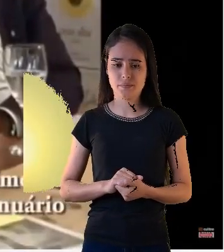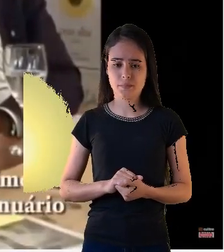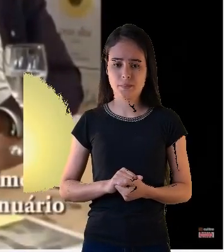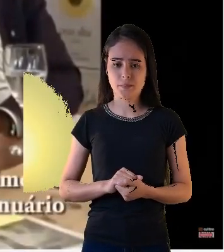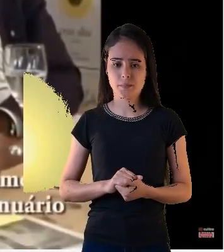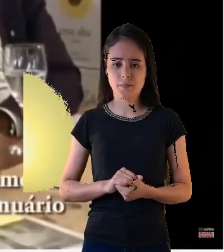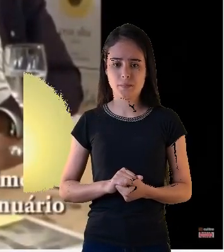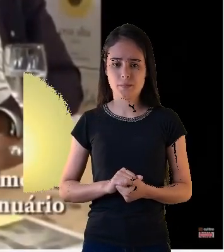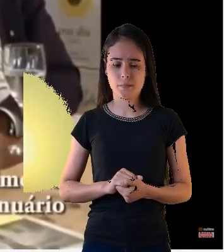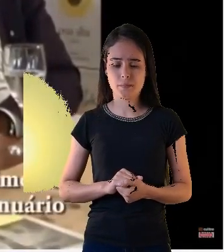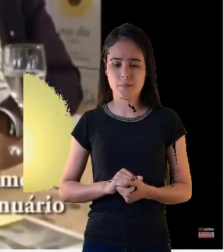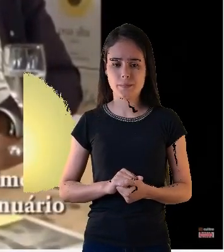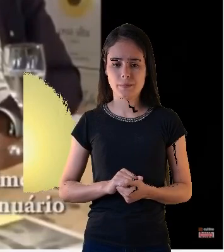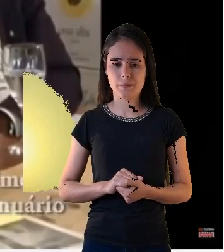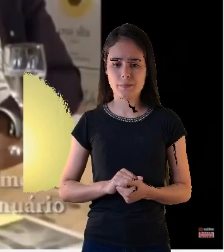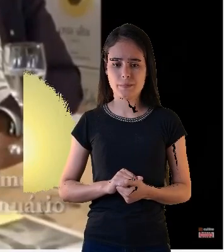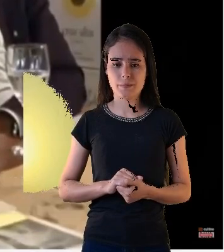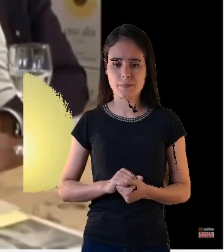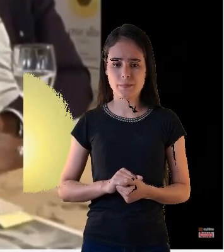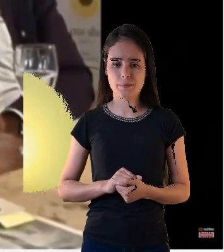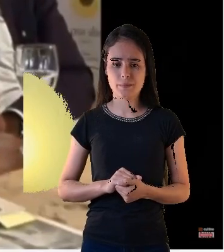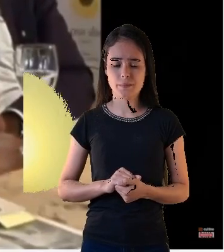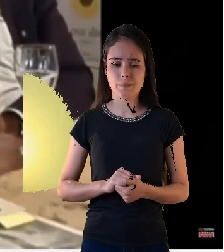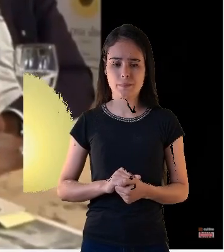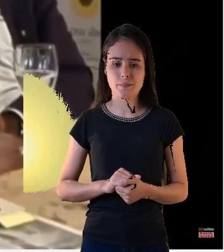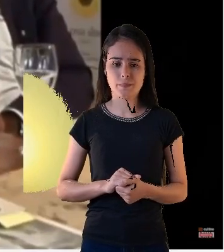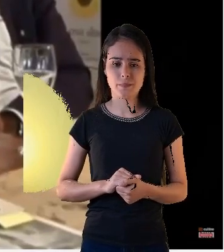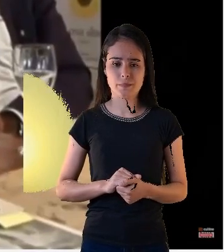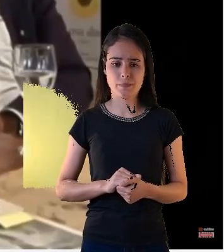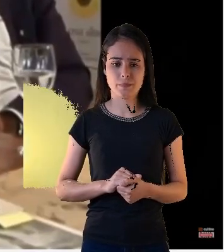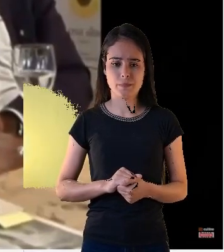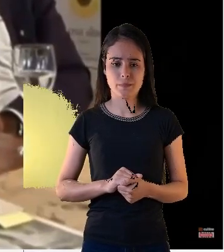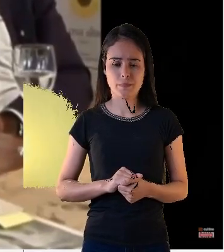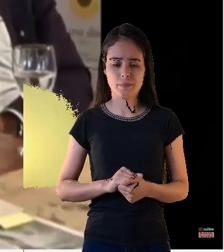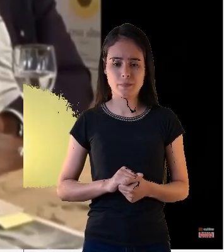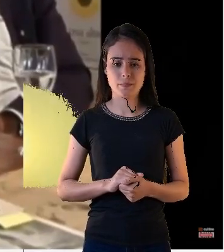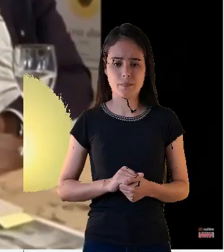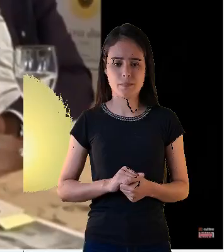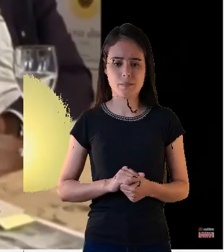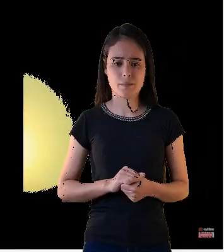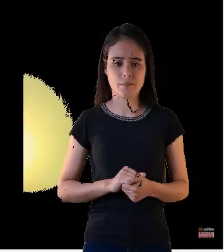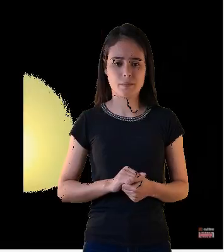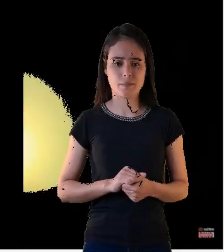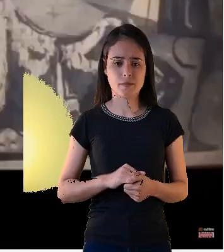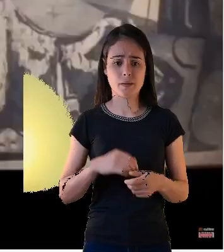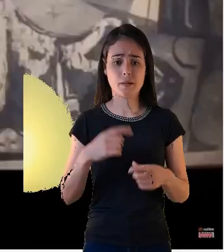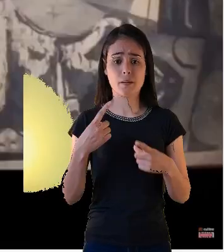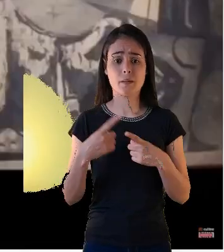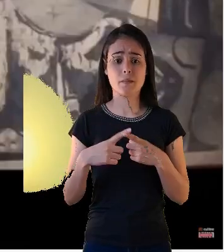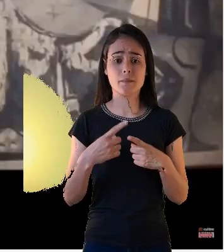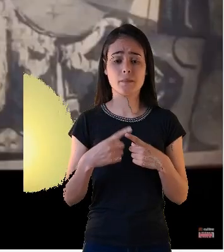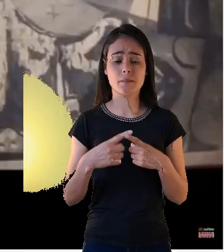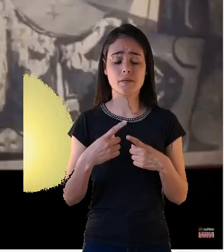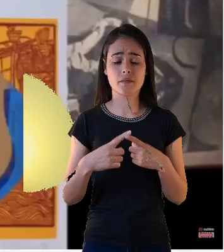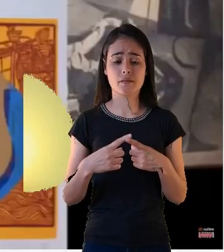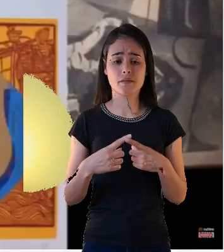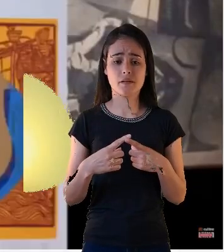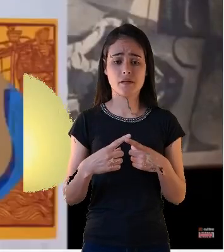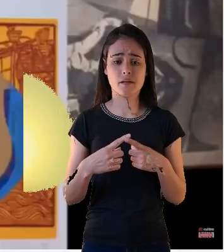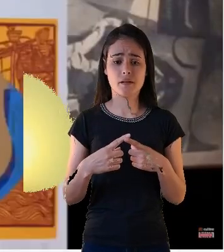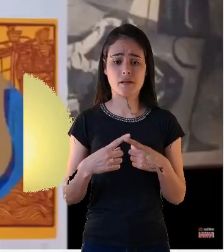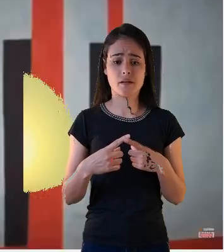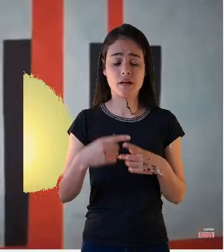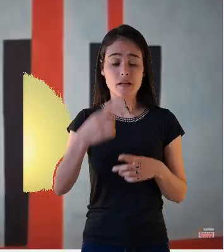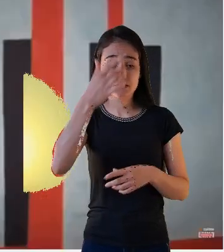do desenvolvimento cultural da comunidade negra. Porque, em geral, quando